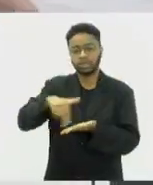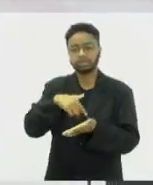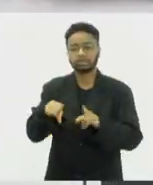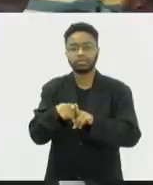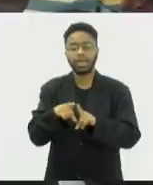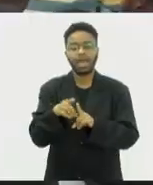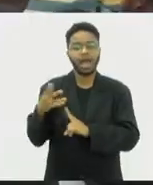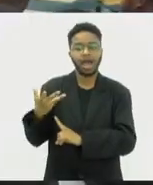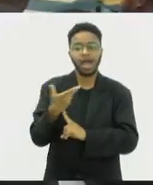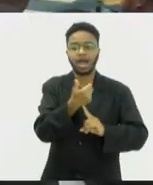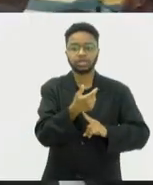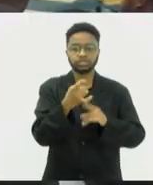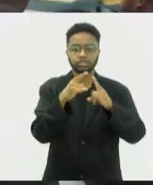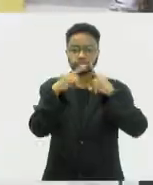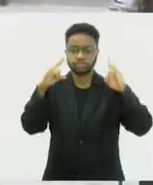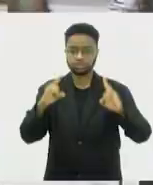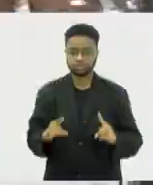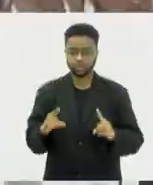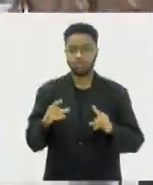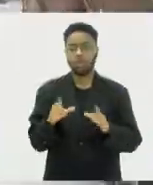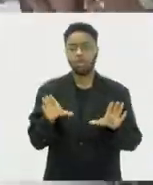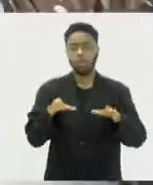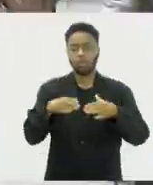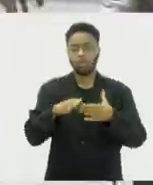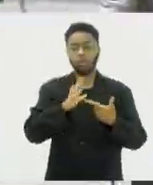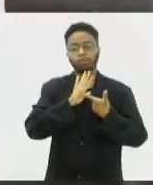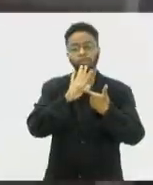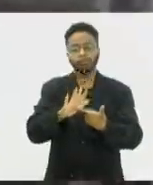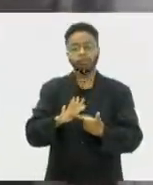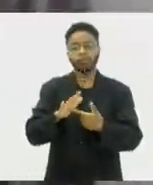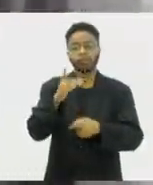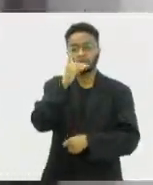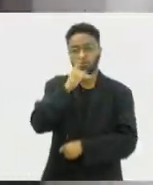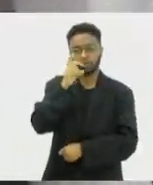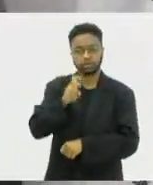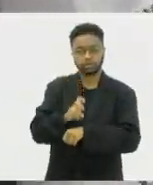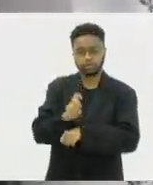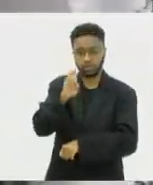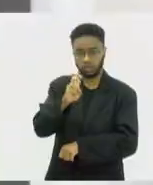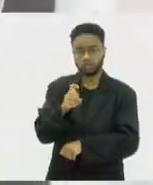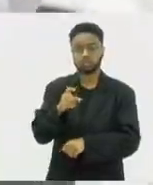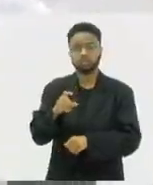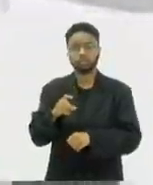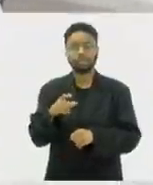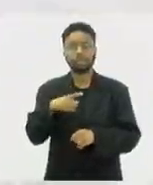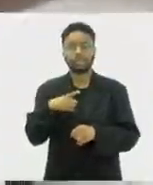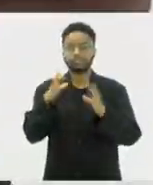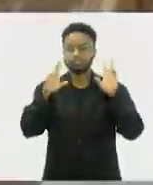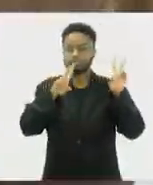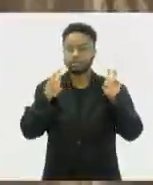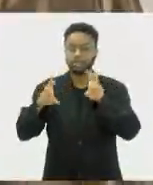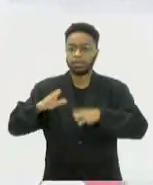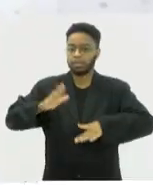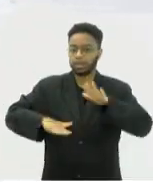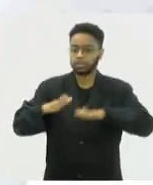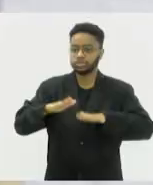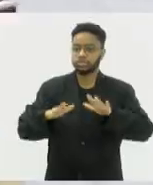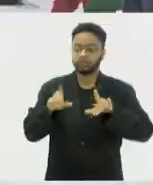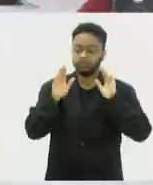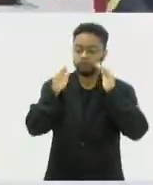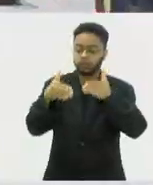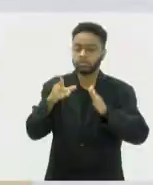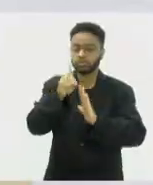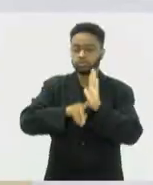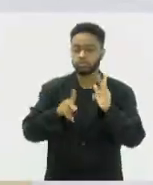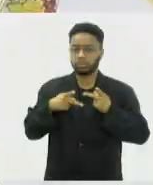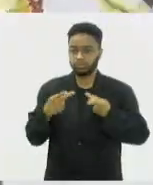uma performance no domingo, às 17h30, com o espetáculo Abatida pelos Direitos Humanos. A intenção do elenco, composto por